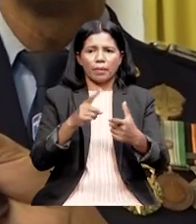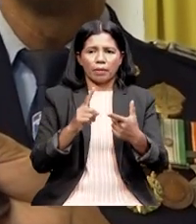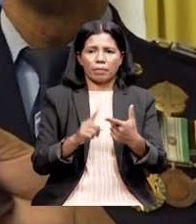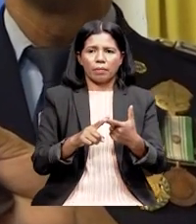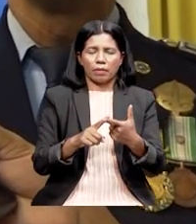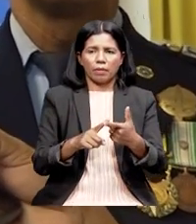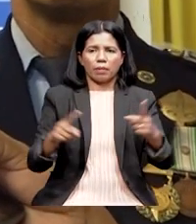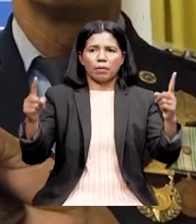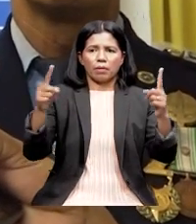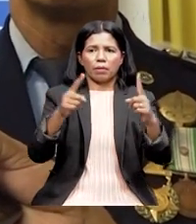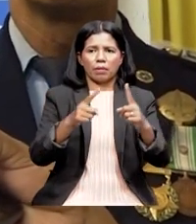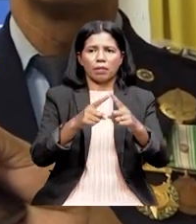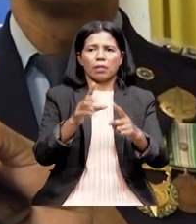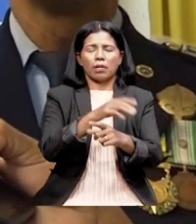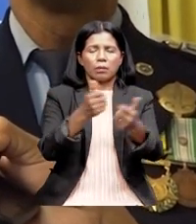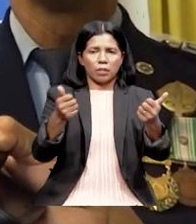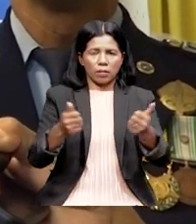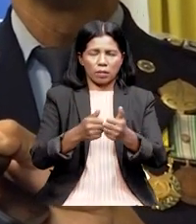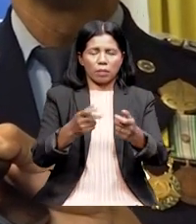ba mosa alusor do posu sira